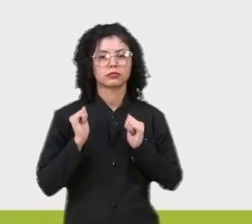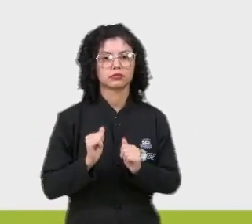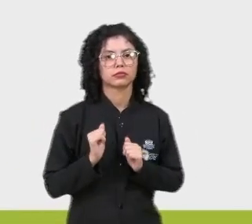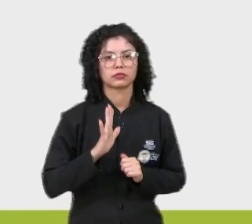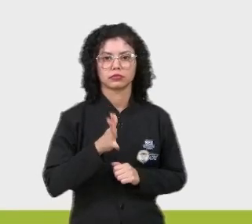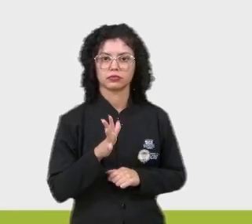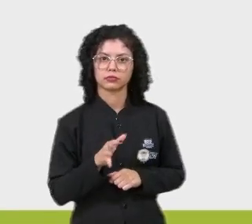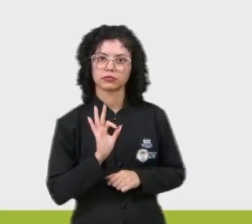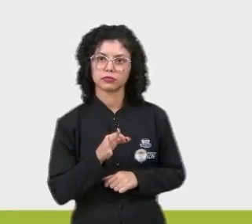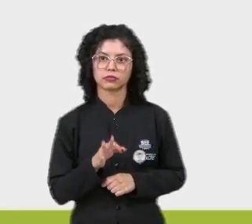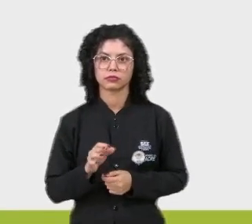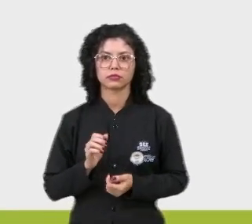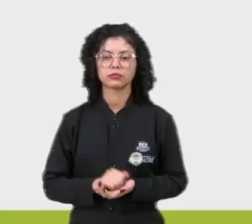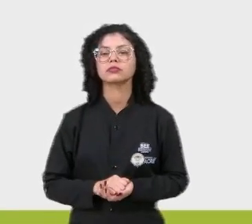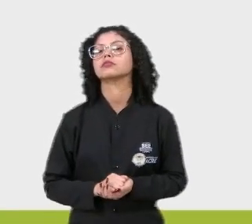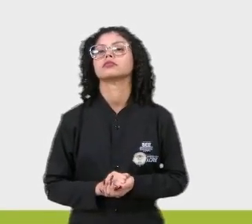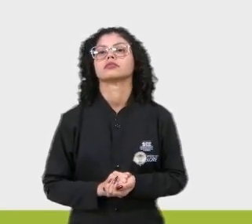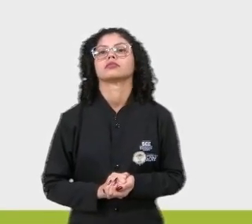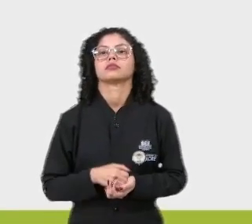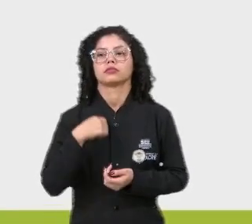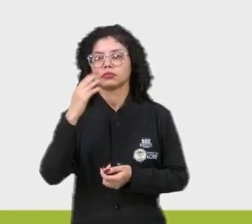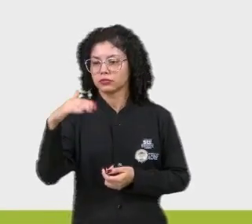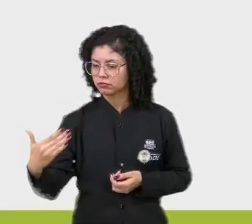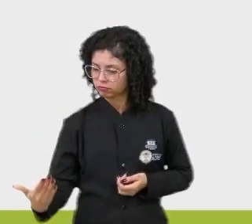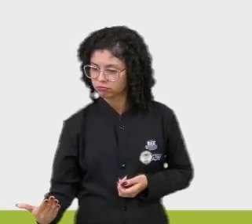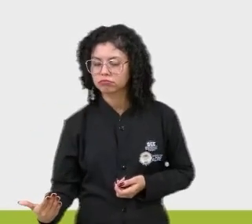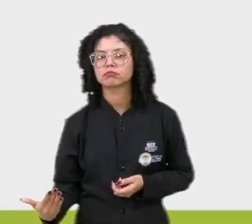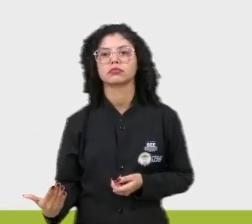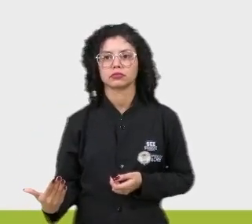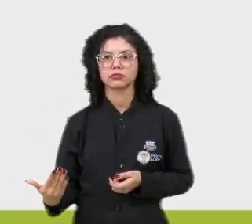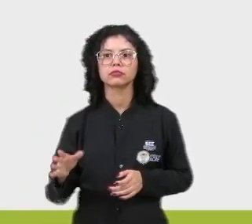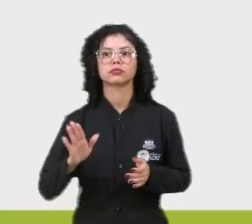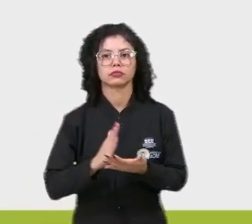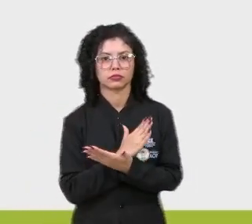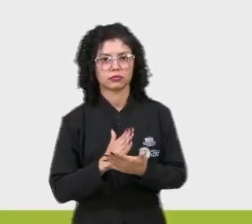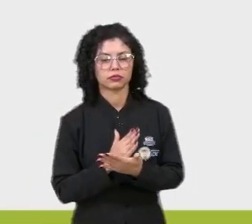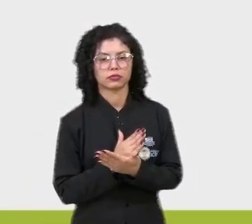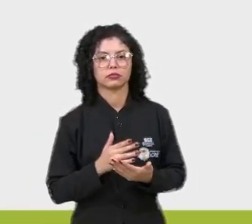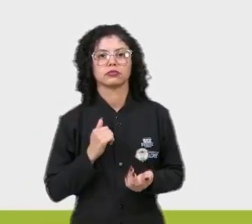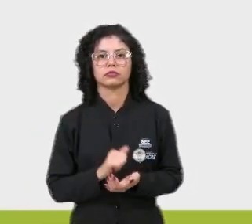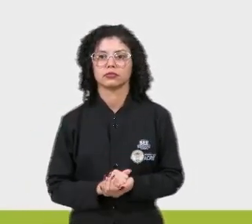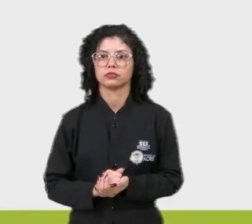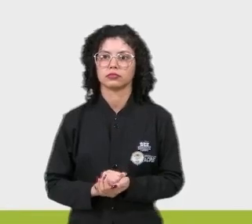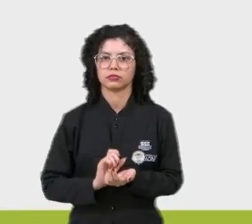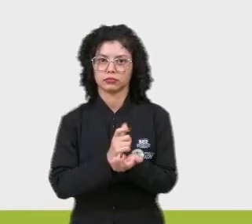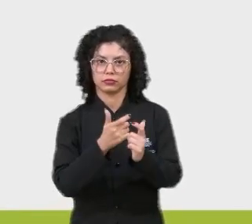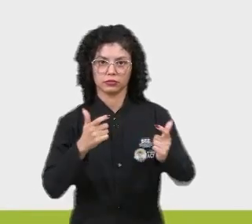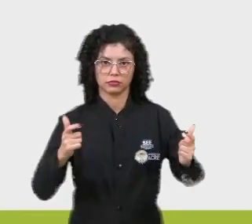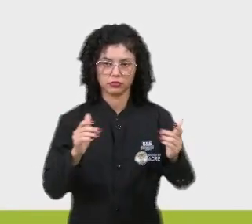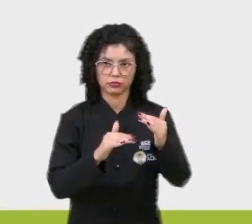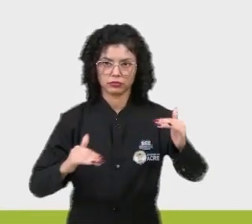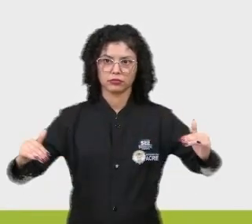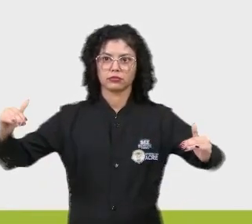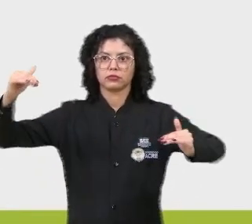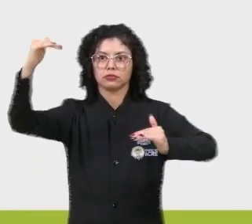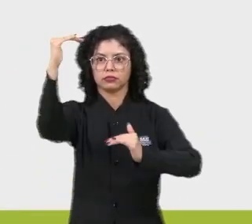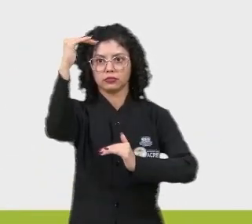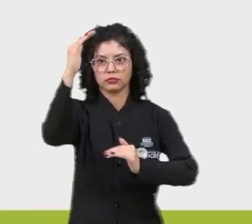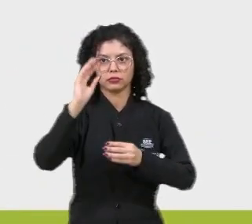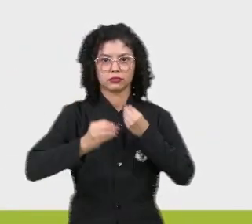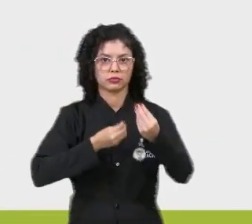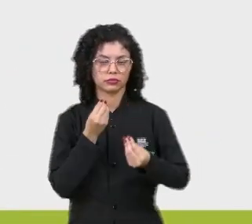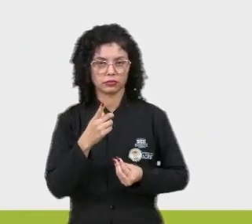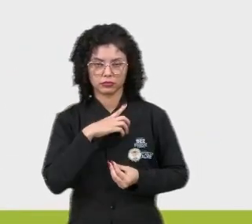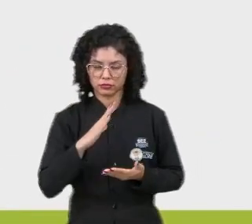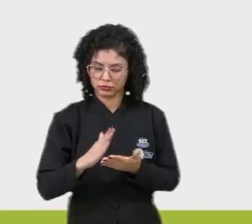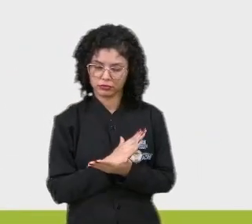ouviu Com certeza a Vossa Eminência né gente então tenho algo algo grande algo el E como eu